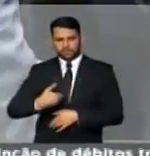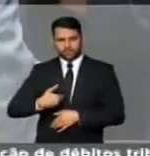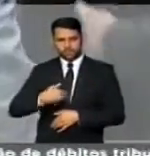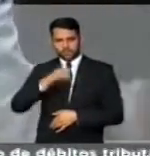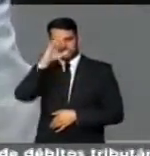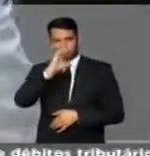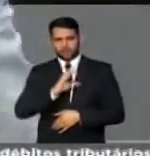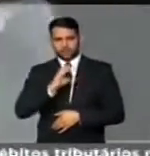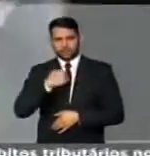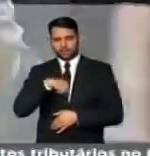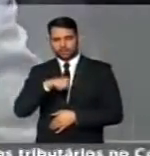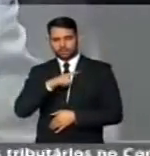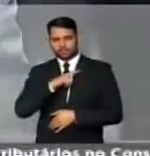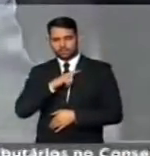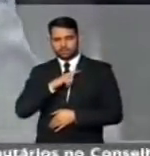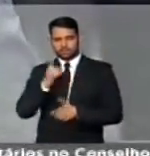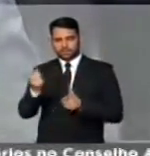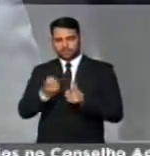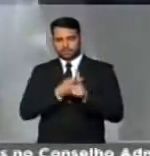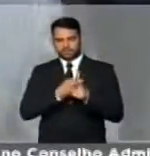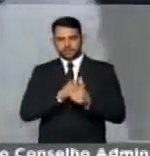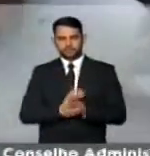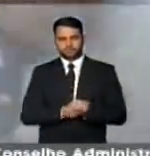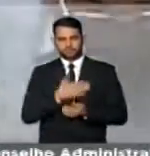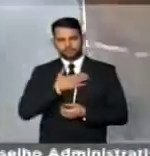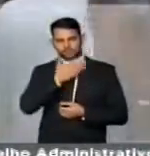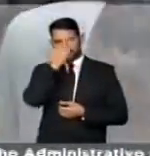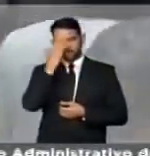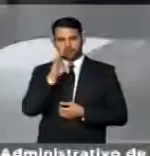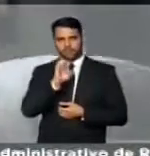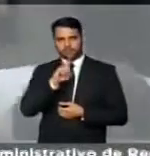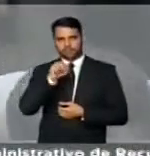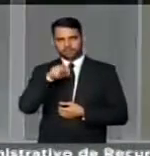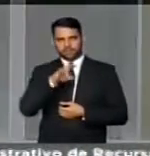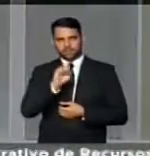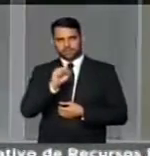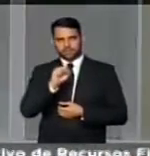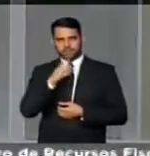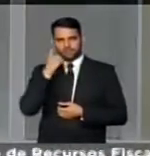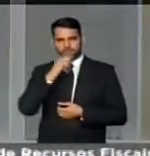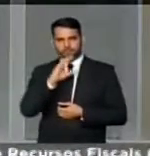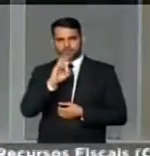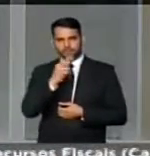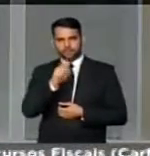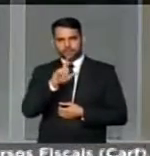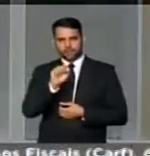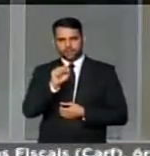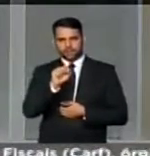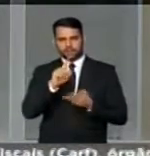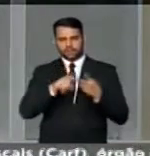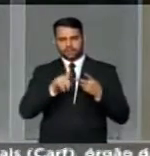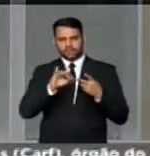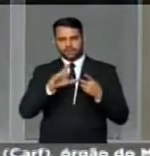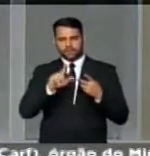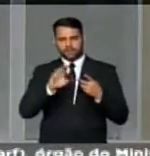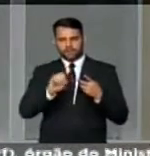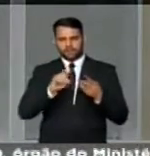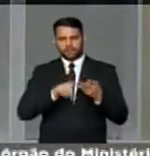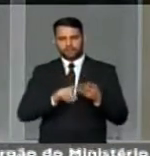cidadã da dívida. Obrigado, Edmilson. Deputado Chico Alencar, depois Glauber.